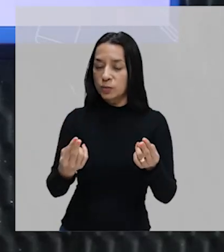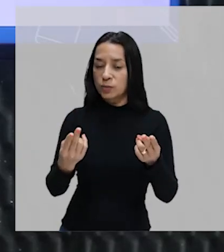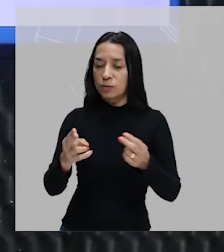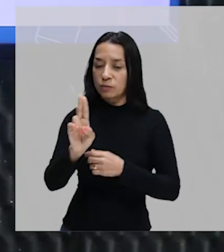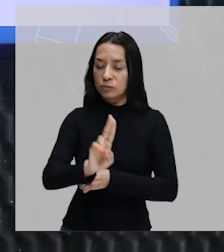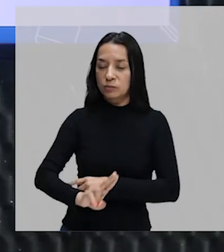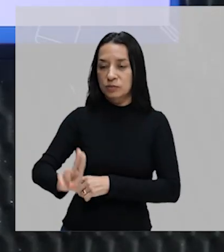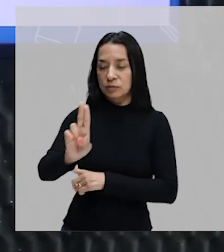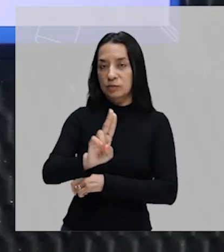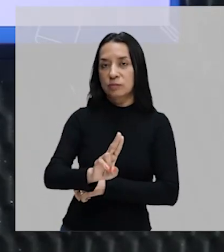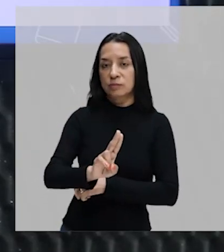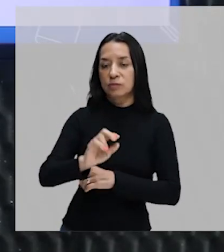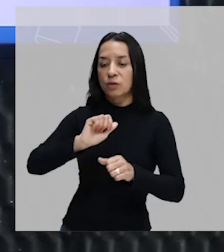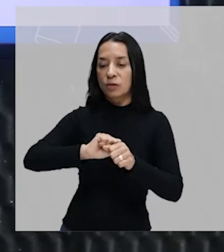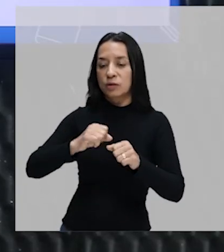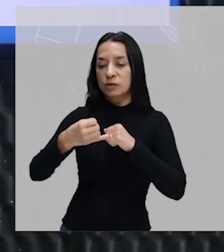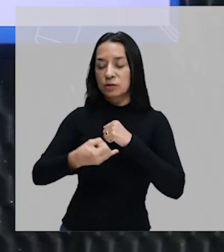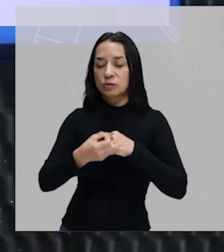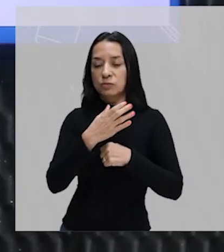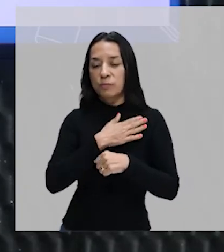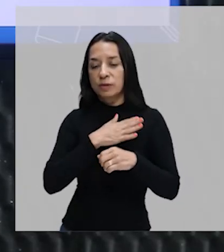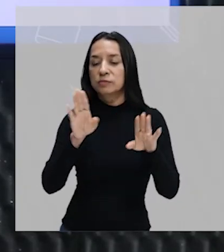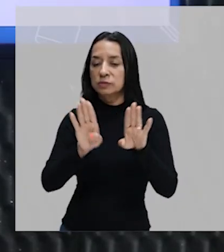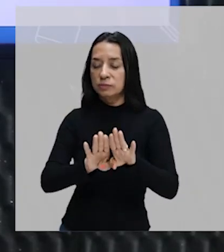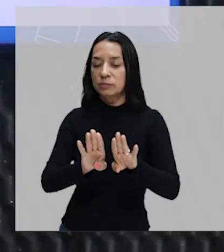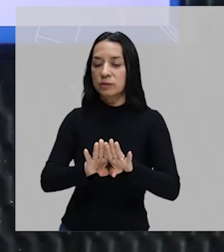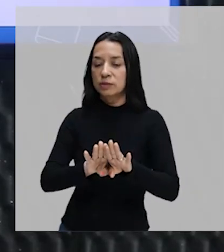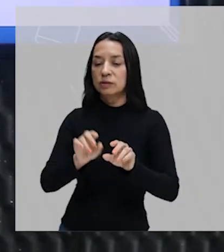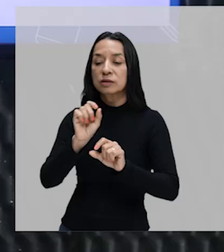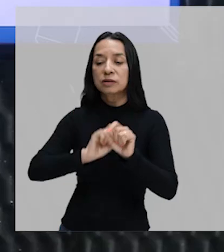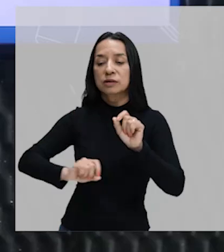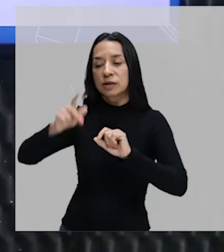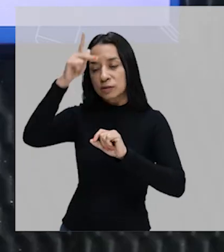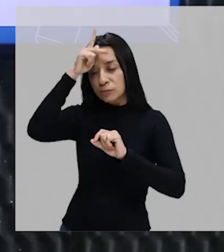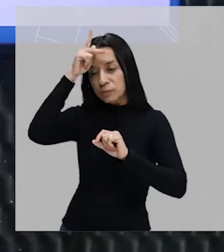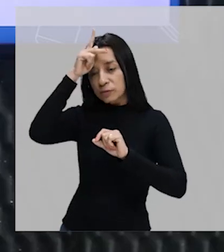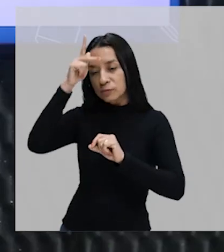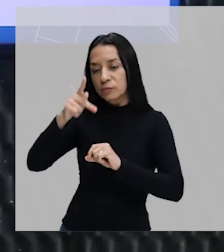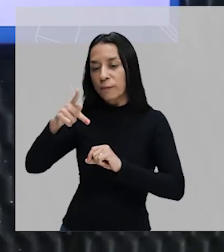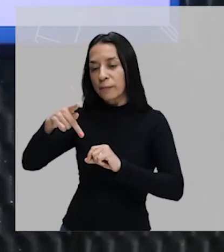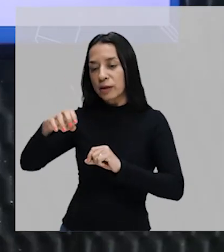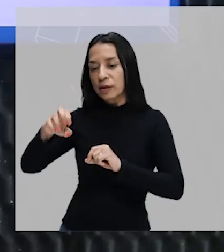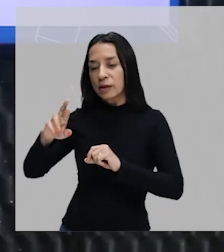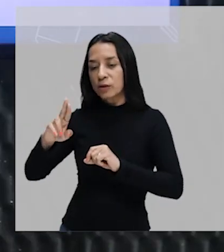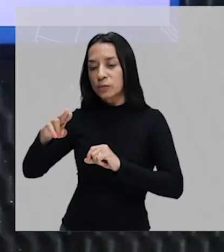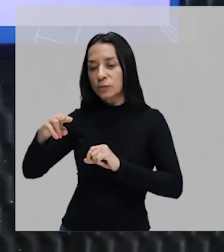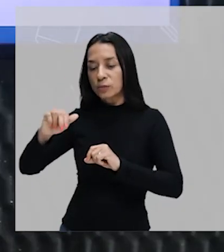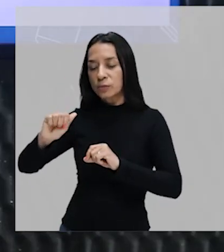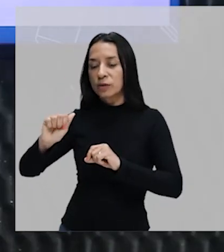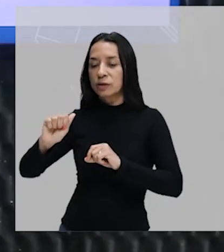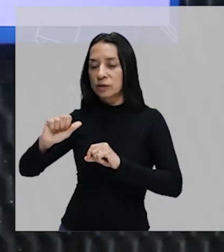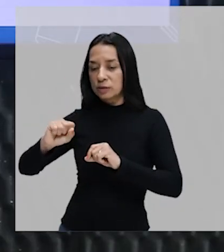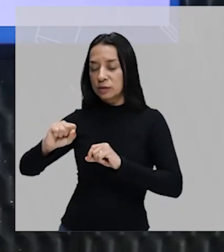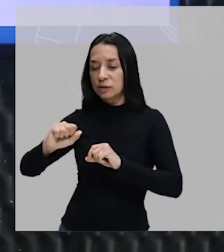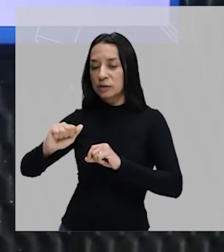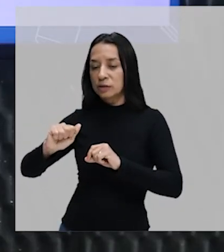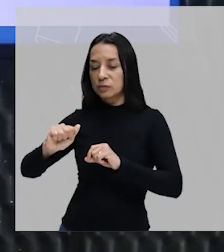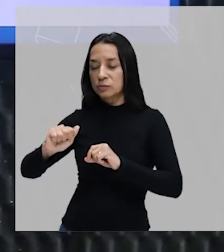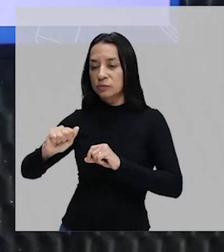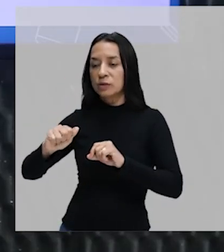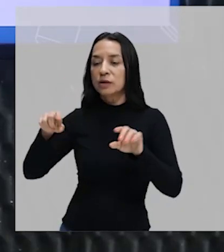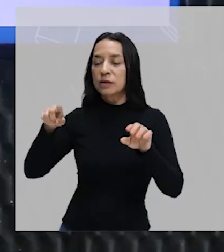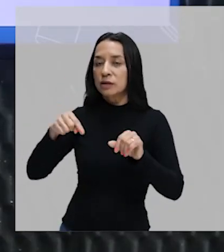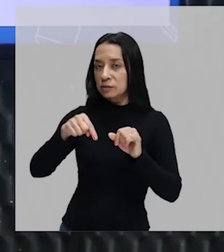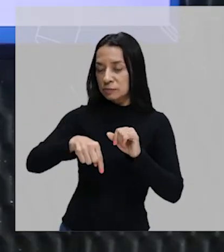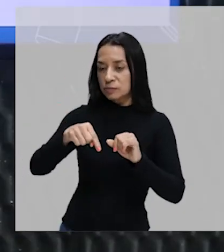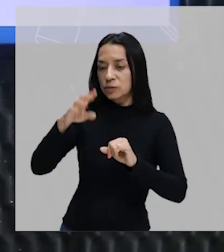utilizamos e o adjetivo pátrio também. Quem é do Peru é peruano, brasileiro, brasileira. Observem que eu tenho